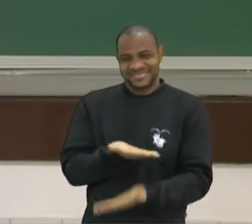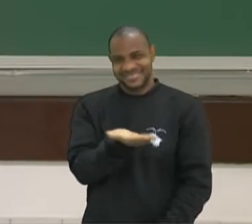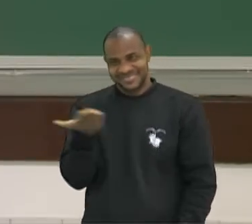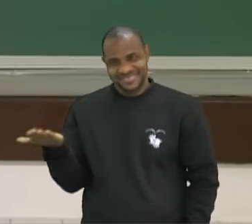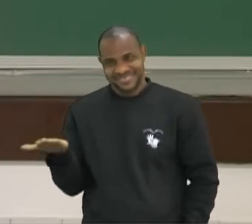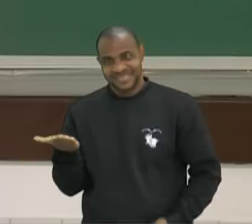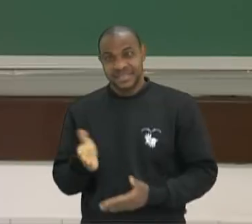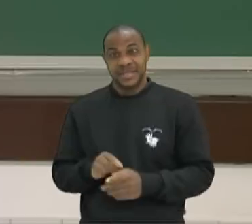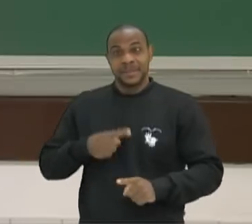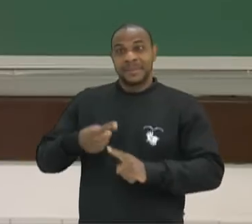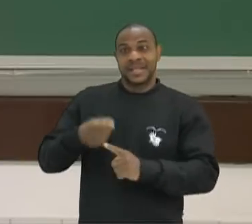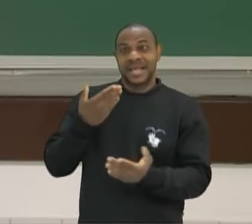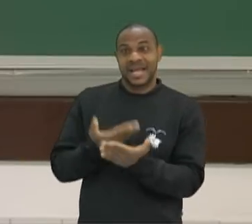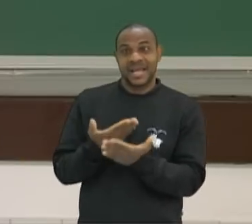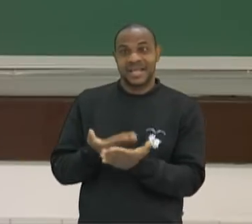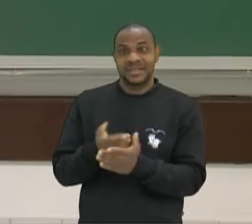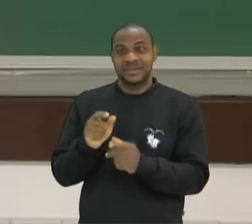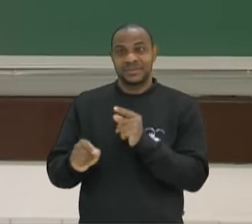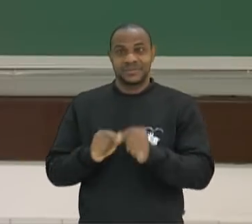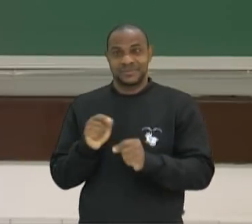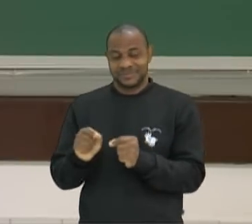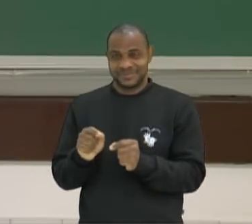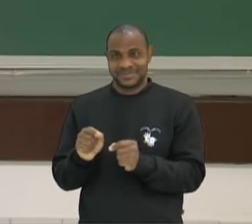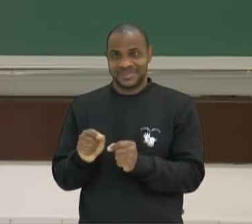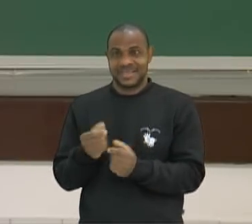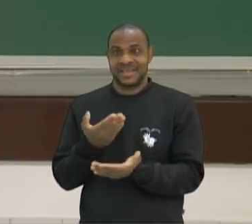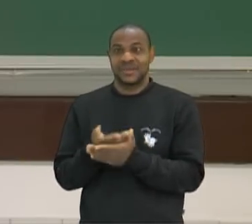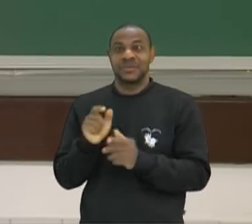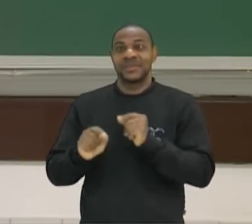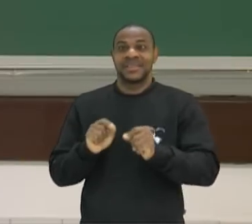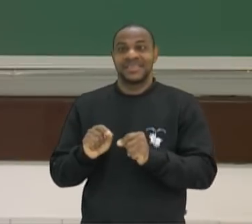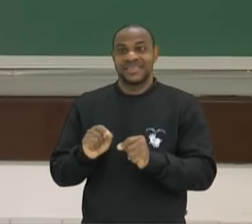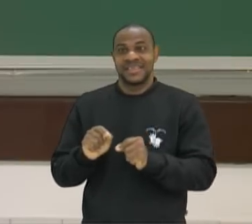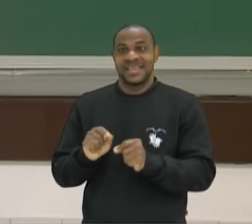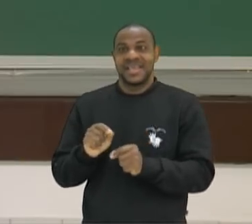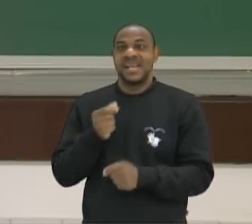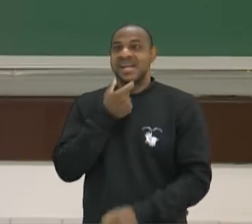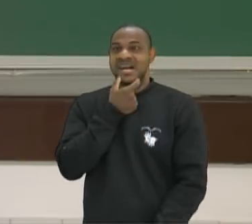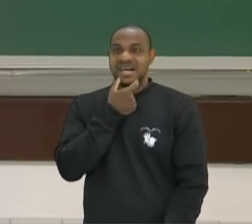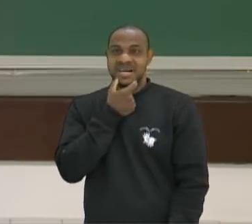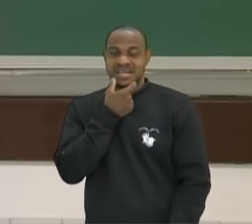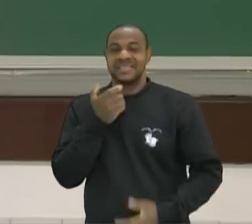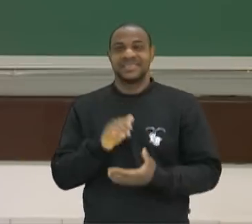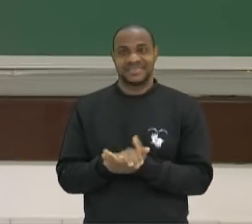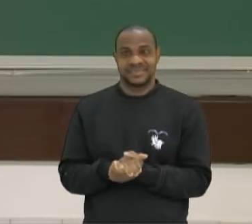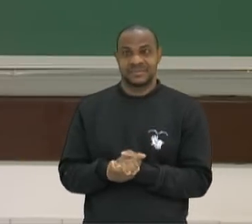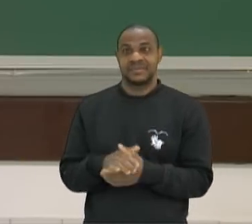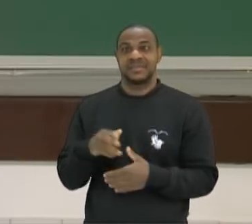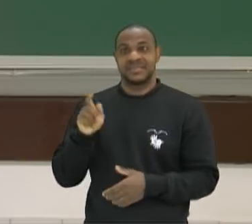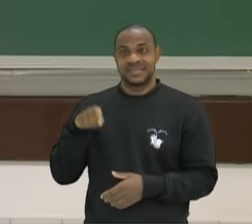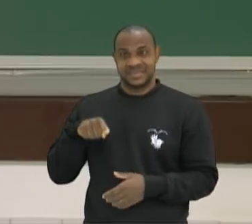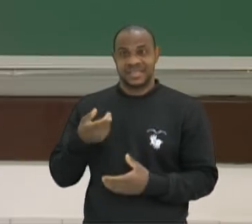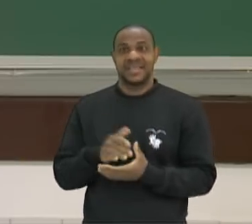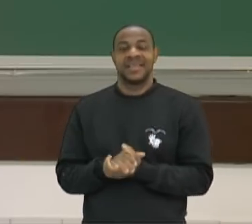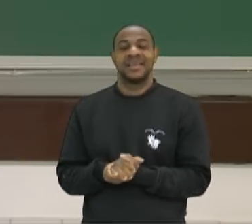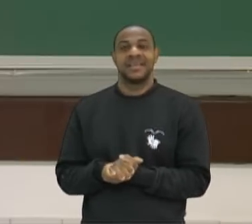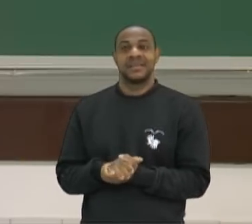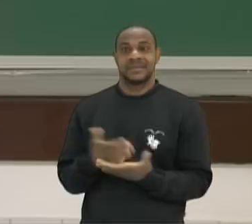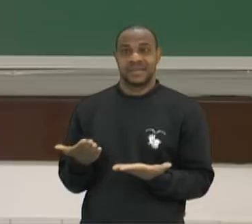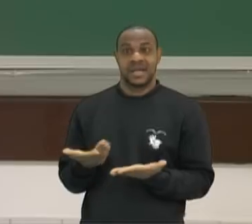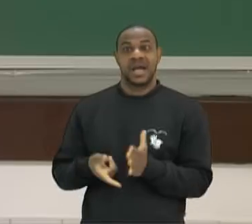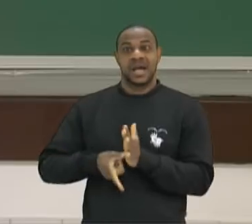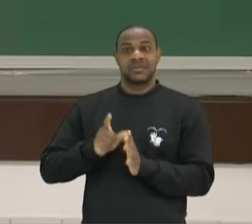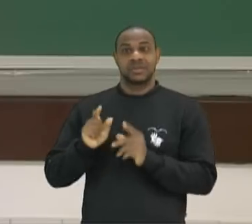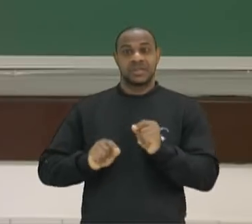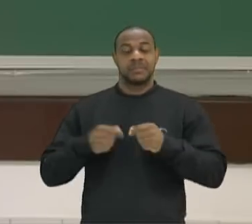you? Vamos para mais uma Class with Teacher Cíntia Cardoso? Yes, teacher! Só que antes de mais nada, galerinha, o